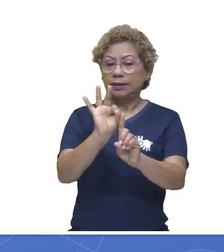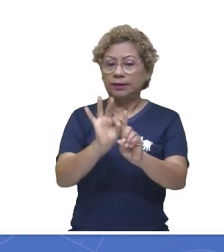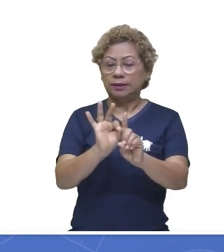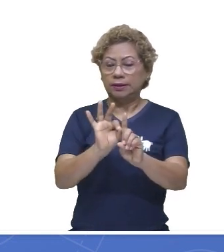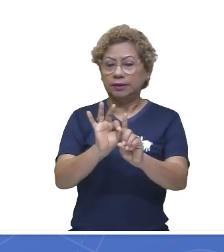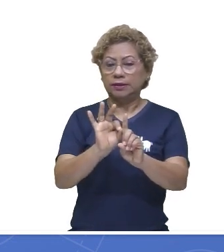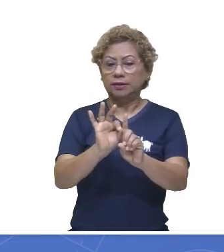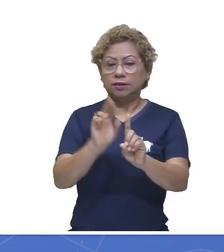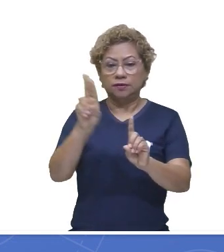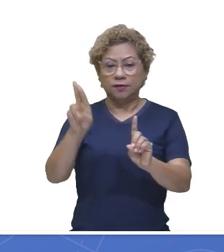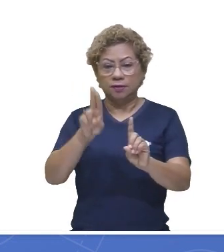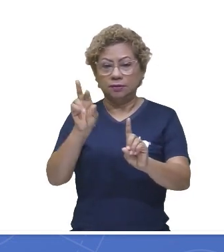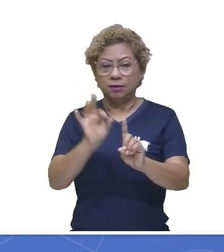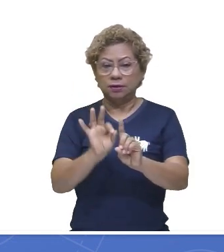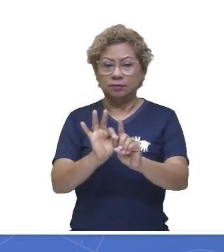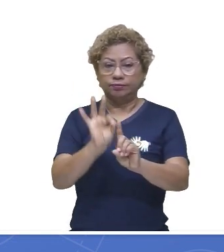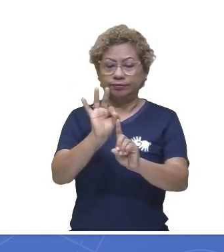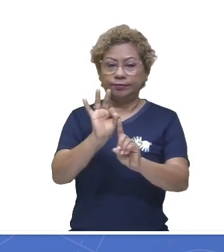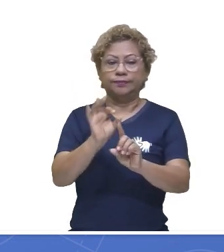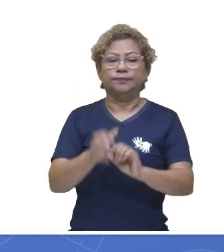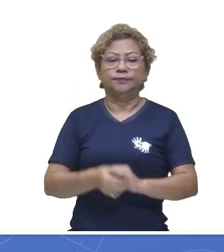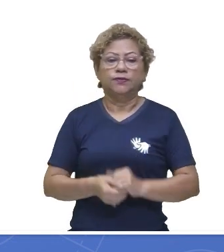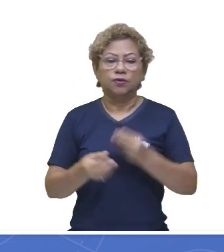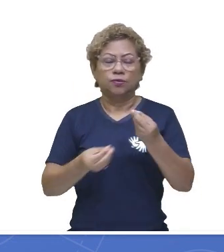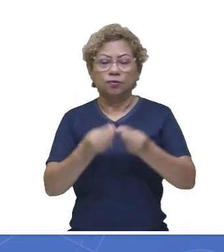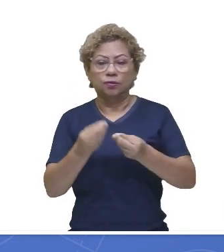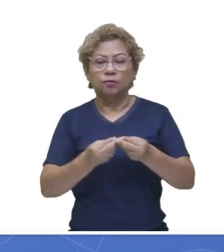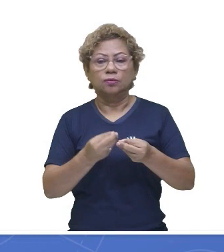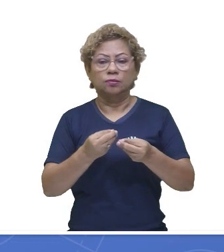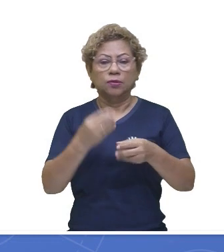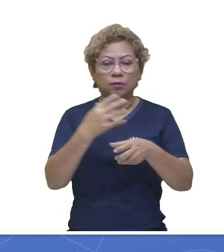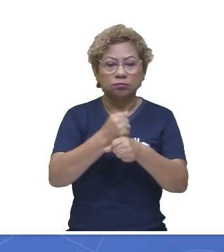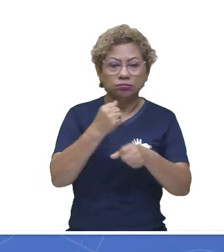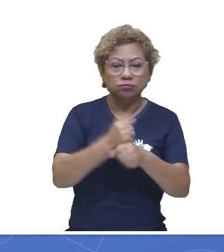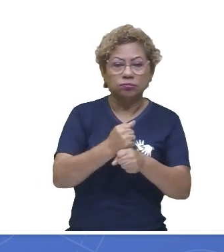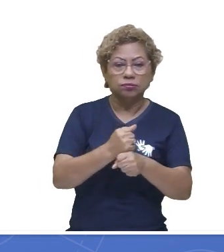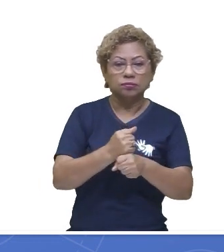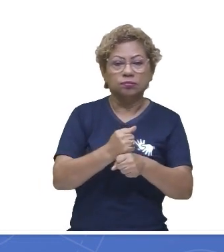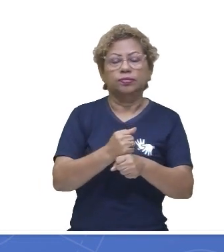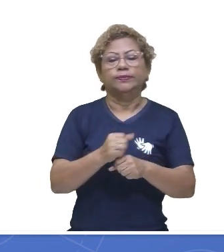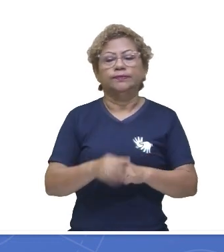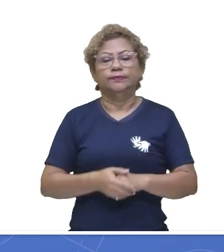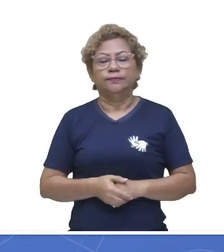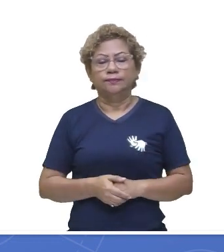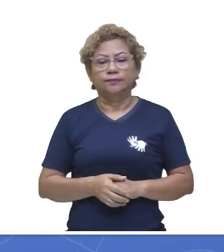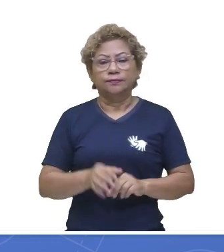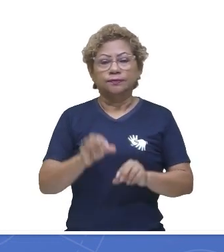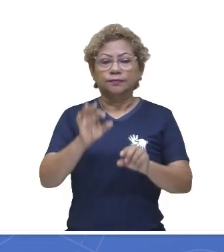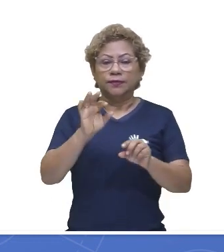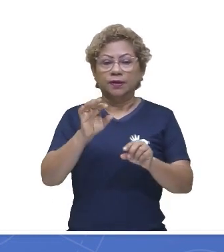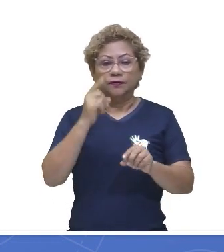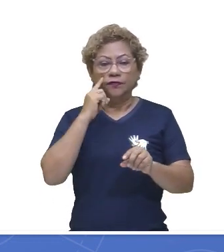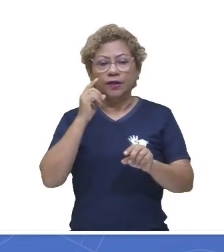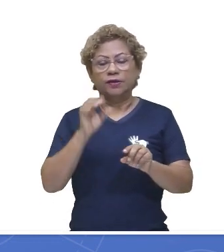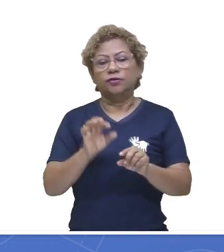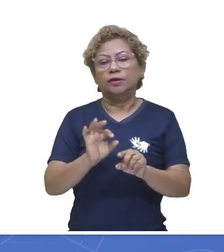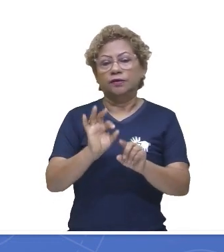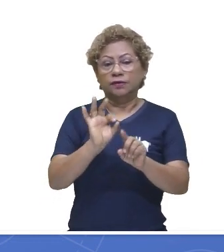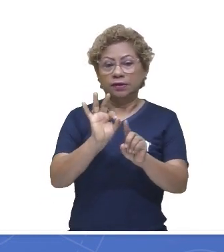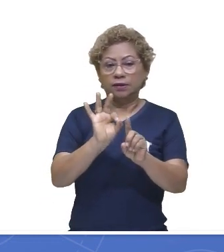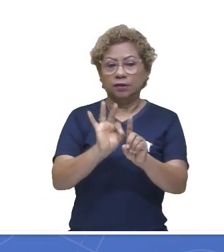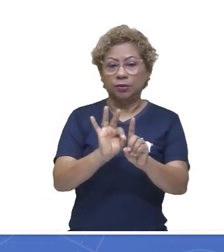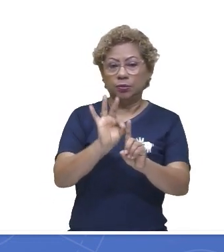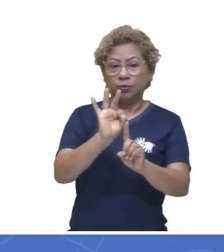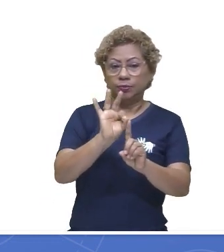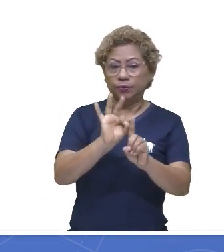ver um exemplo, né, um exemplo prático de como calcular a capacidade térmica de um determinado corpo. Então, aqui nós temos um